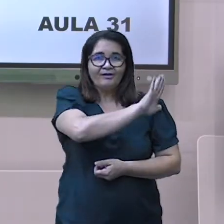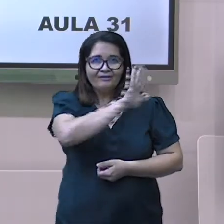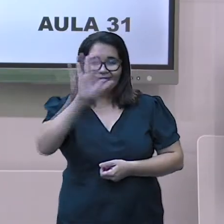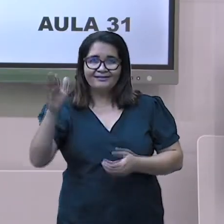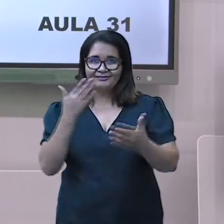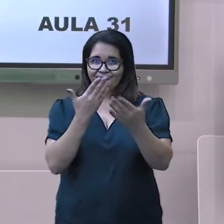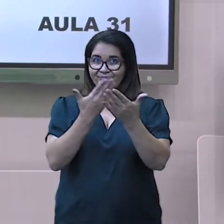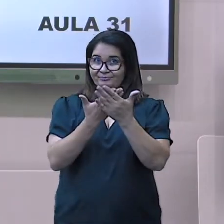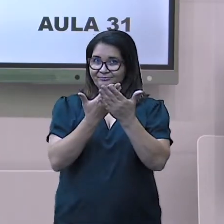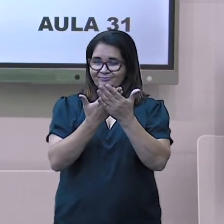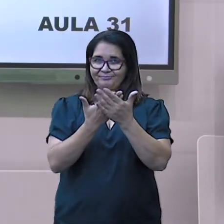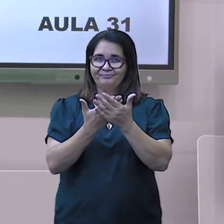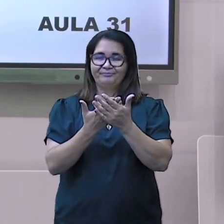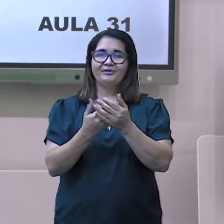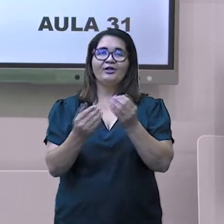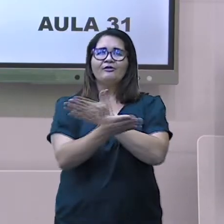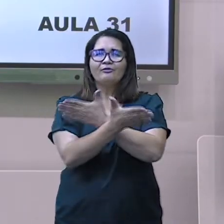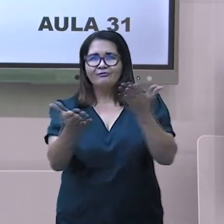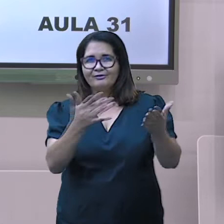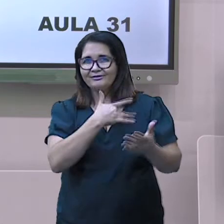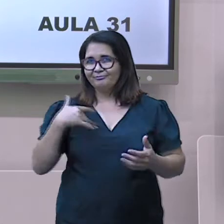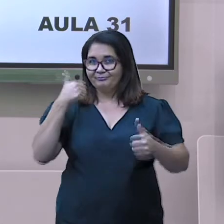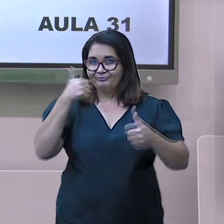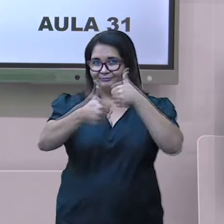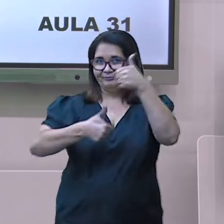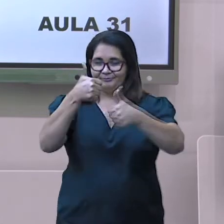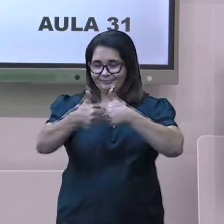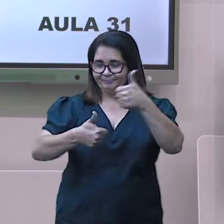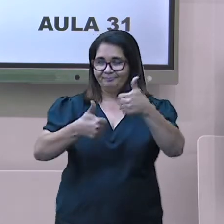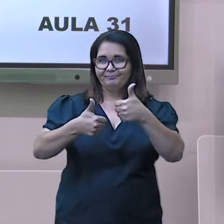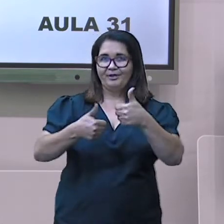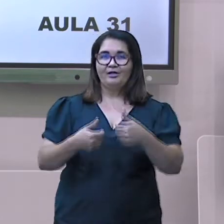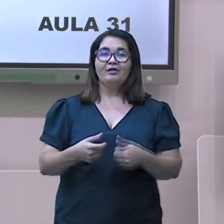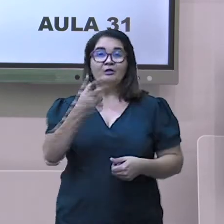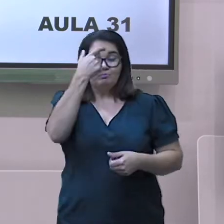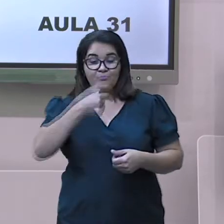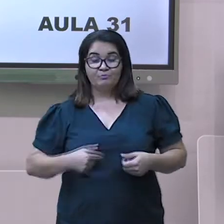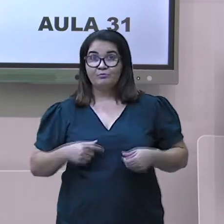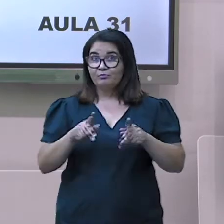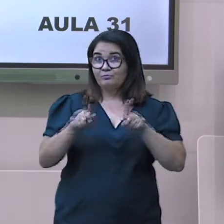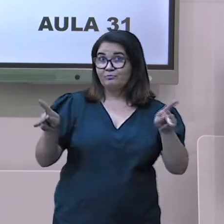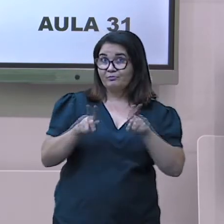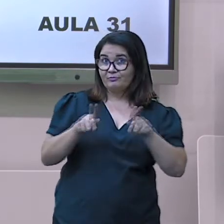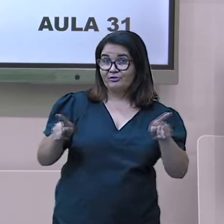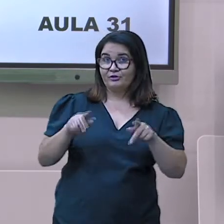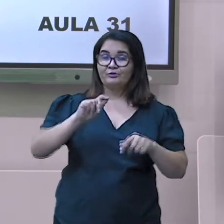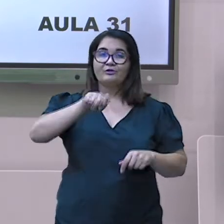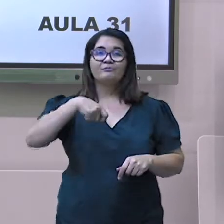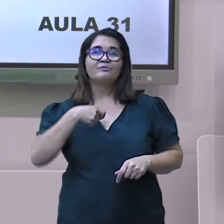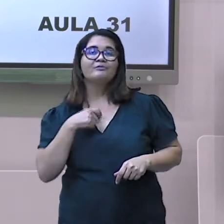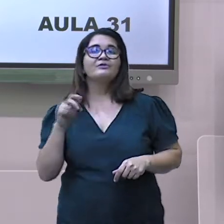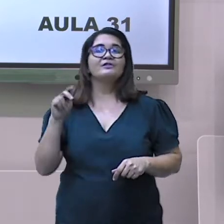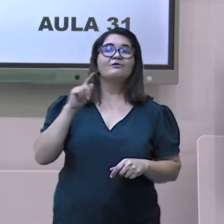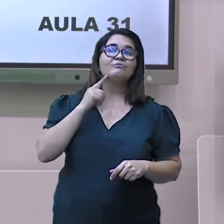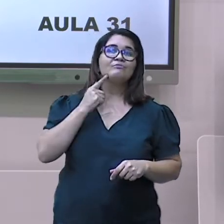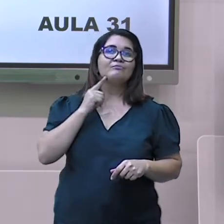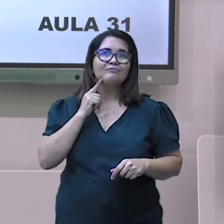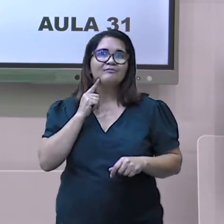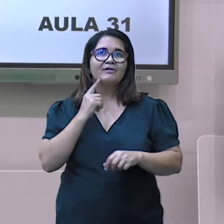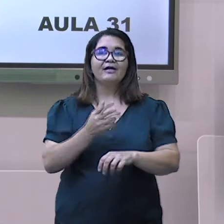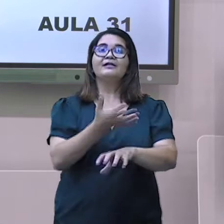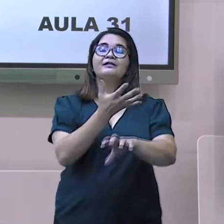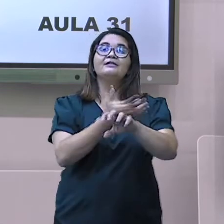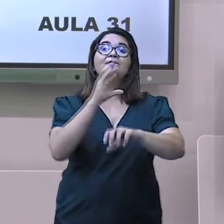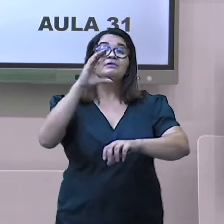Olá, estudantes, tudo bem? Espero que sim. Sou a professora Gisele, da Educação de Jovens e